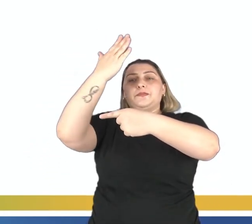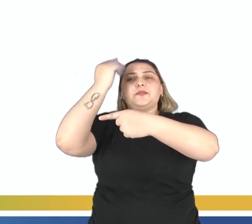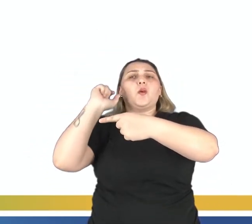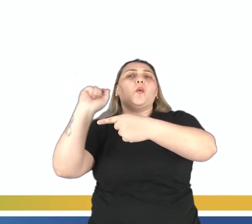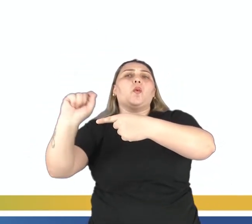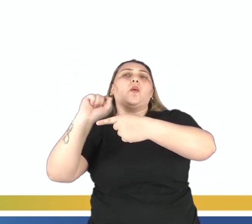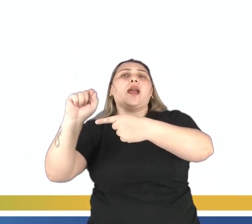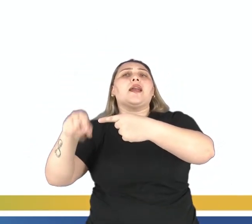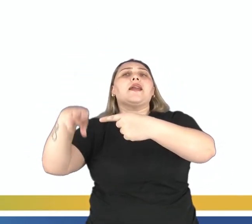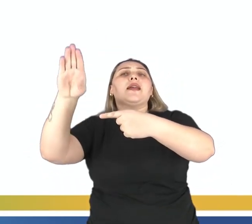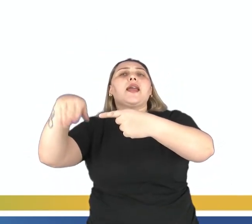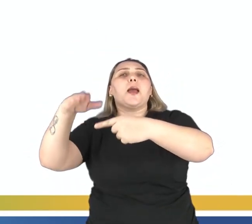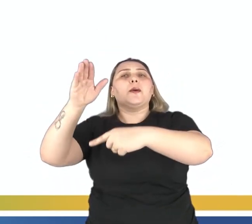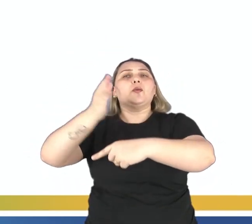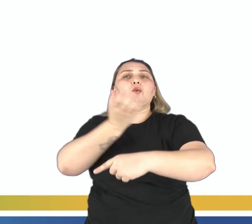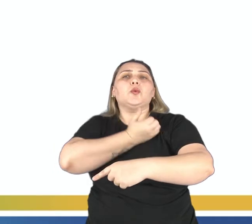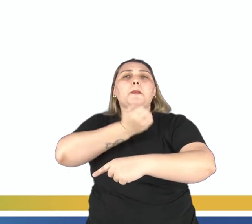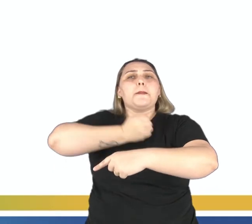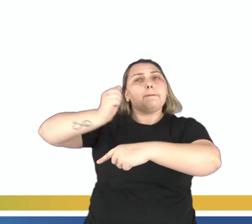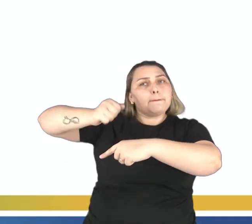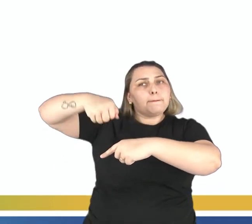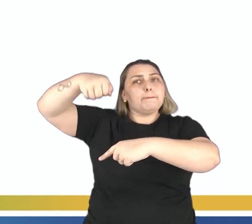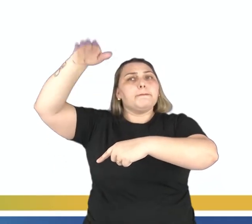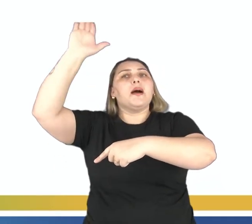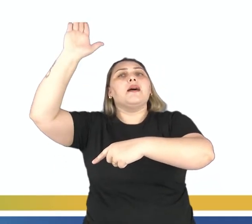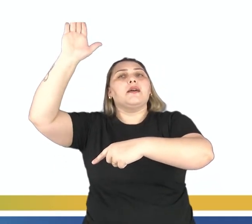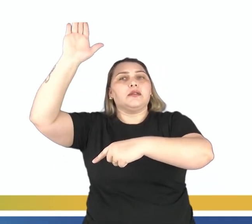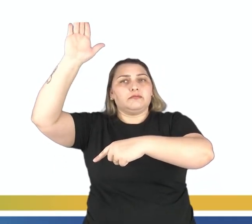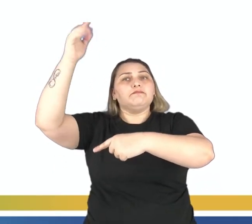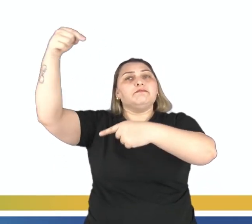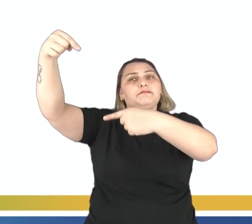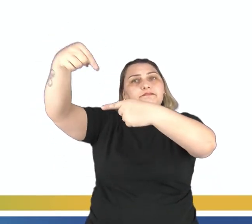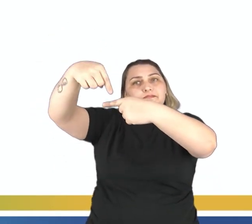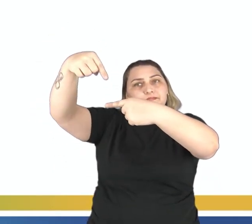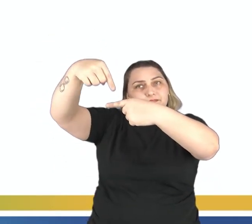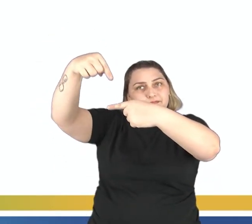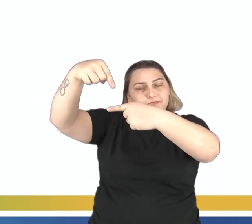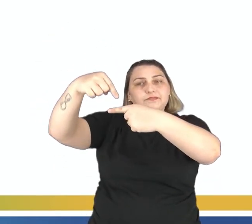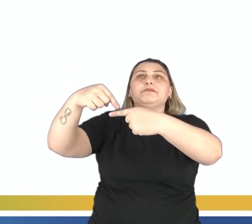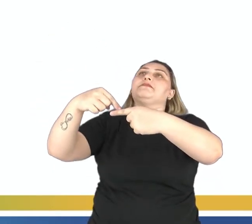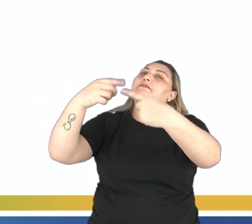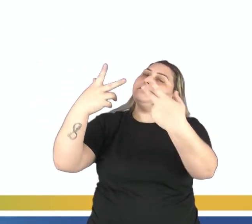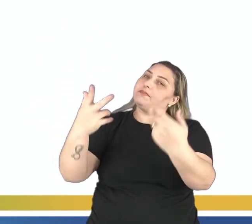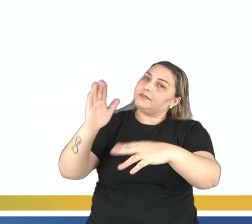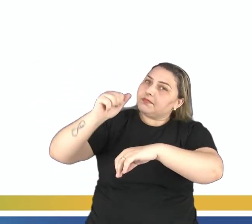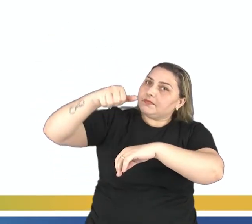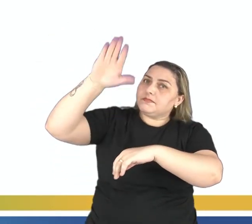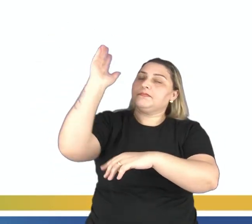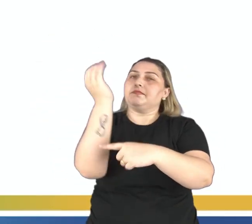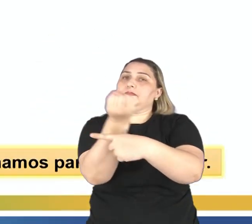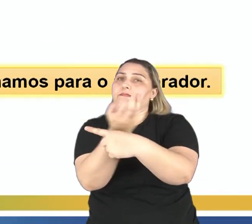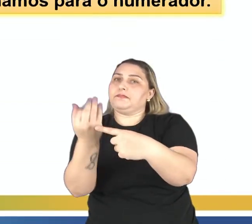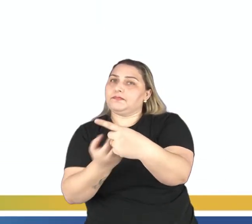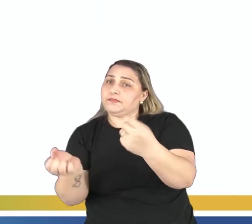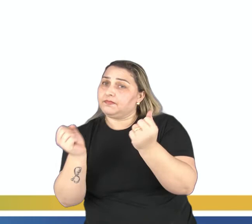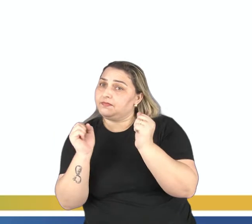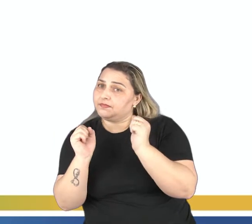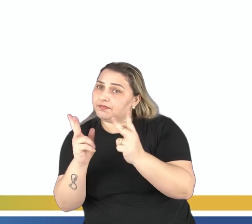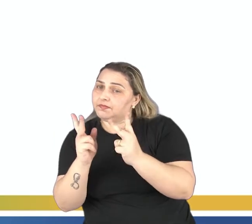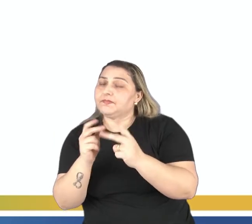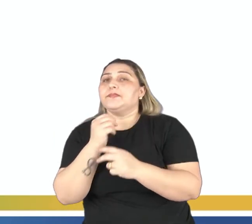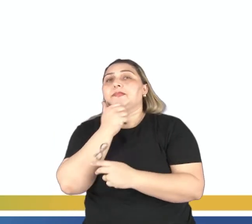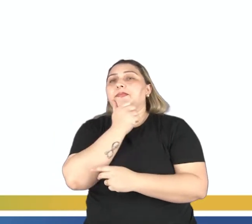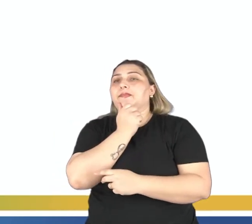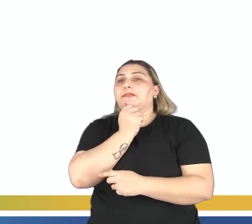Que quem possuir o numerador maior será a maior fração, ok? Então, no caso aí,